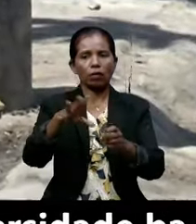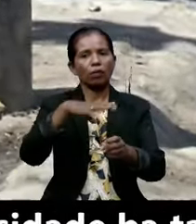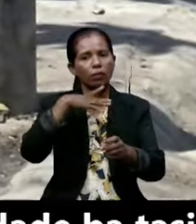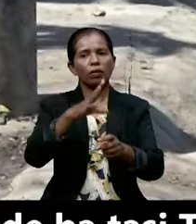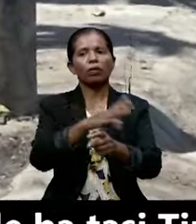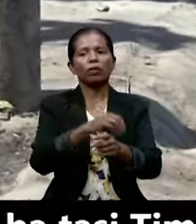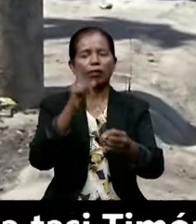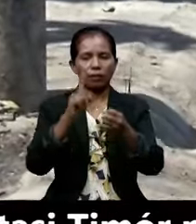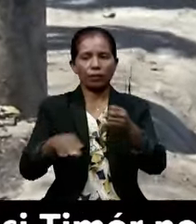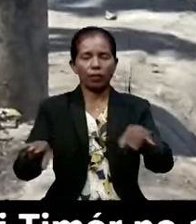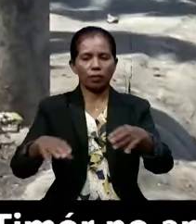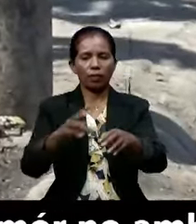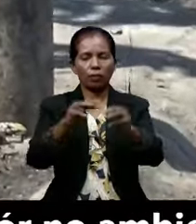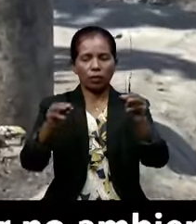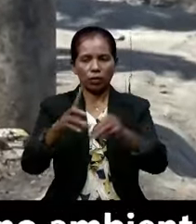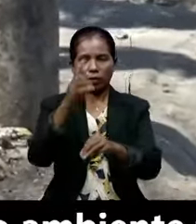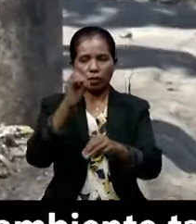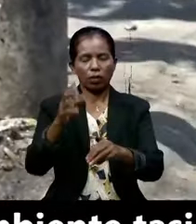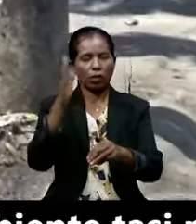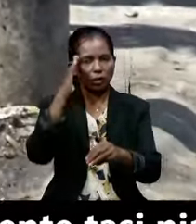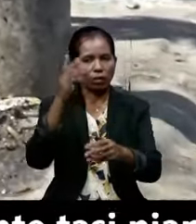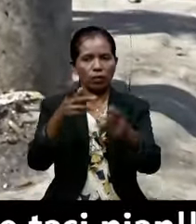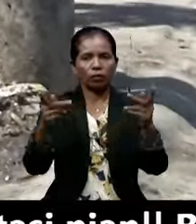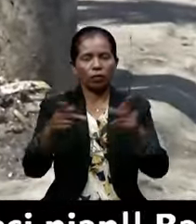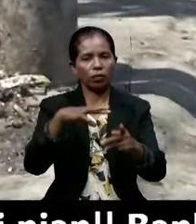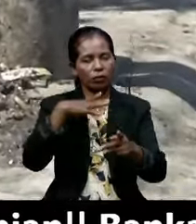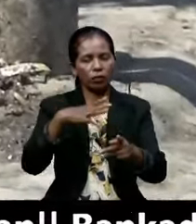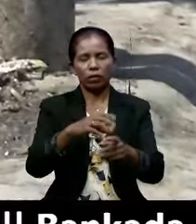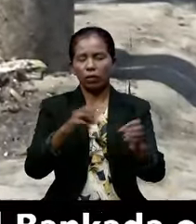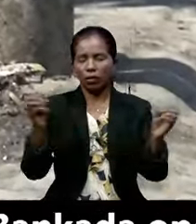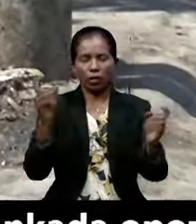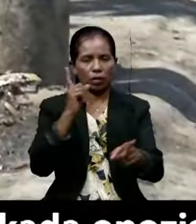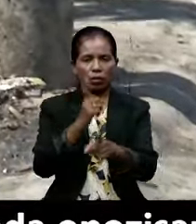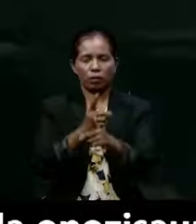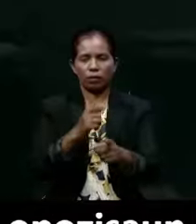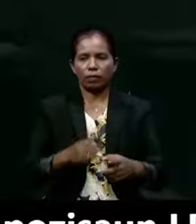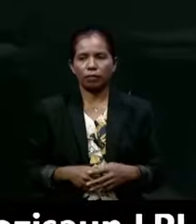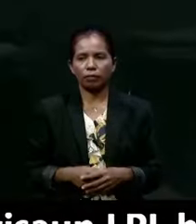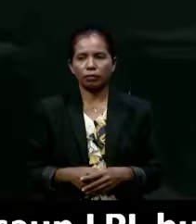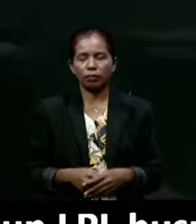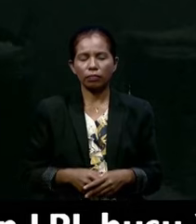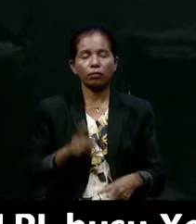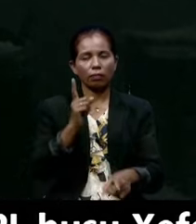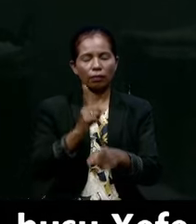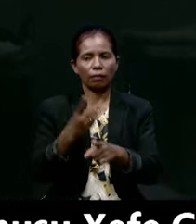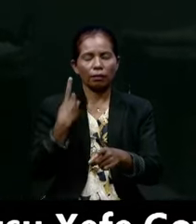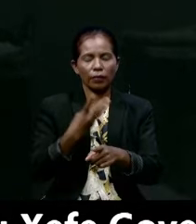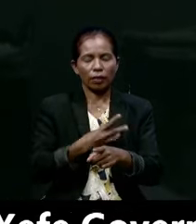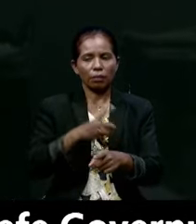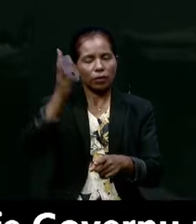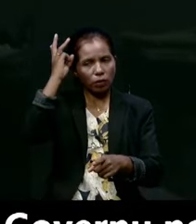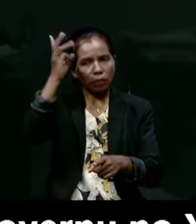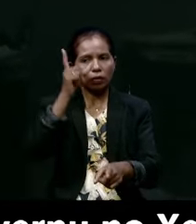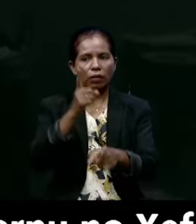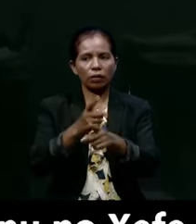ikus ikus ne, Servisu Saneamentu Munisipiu, nota catat, fatin lixeira ne, la estratégico. Los duni, a mi mas preocupa ela,